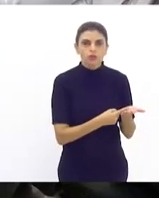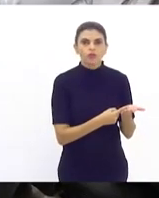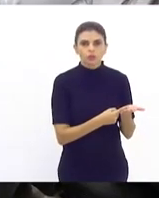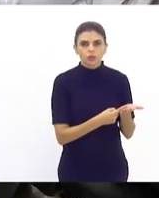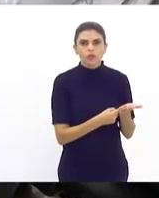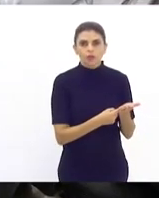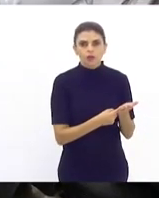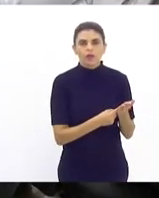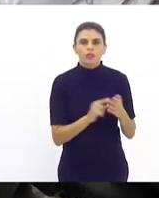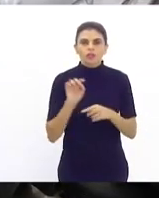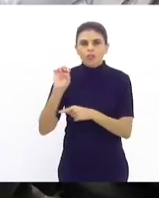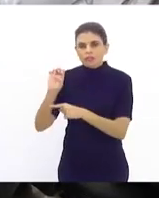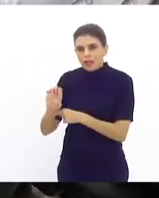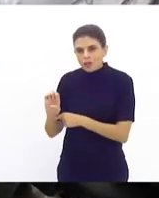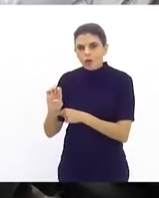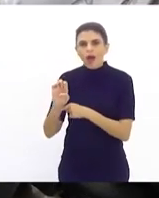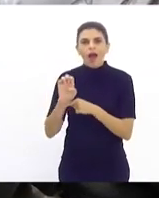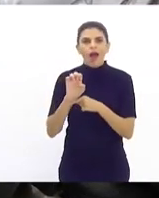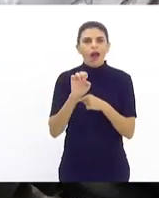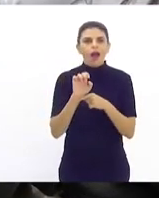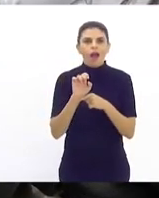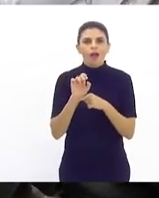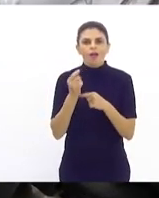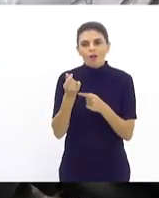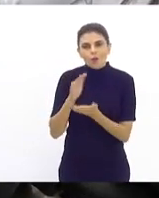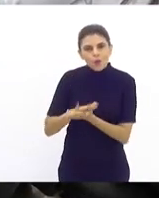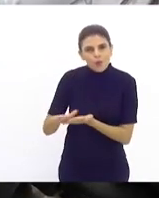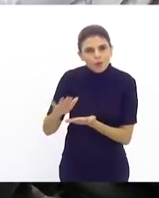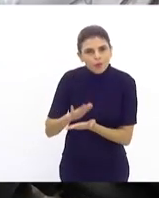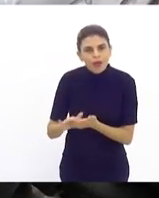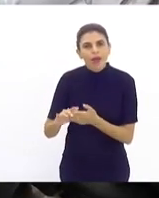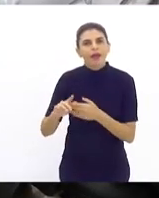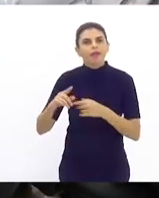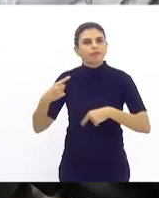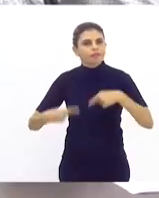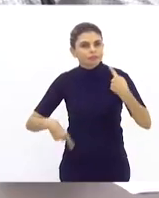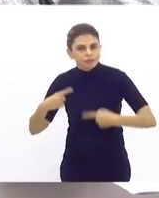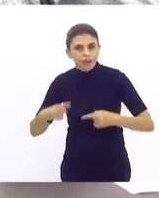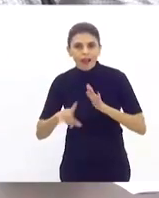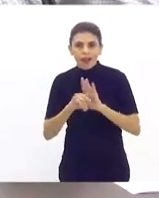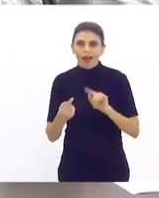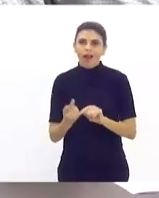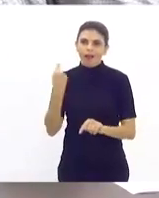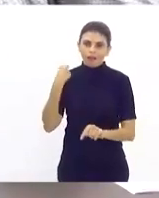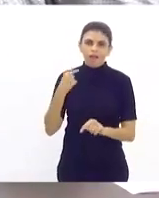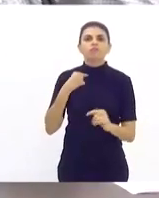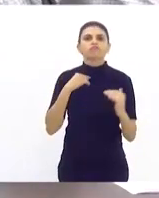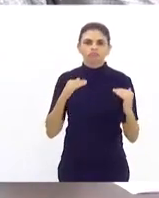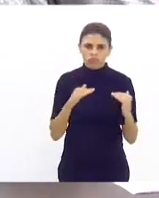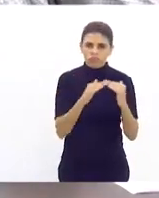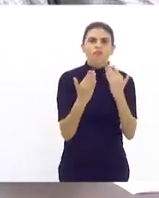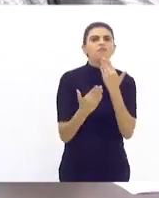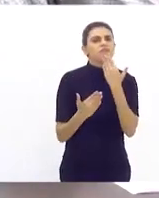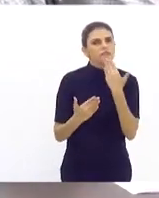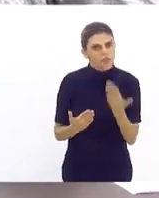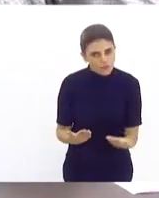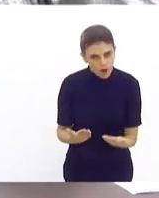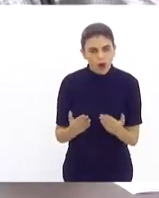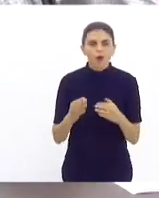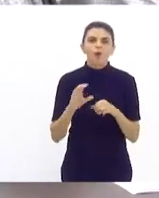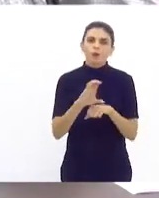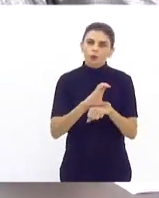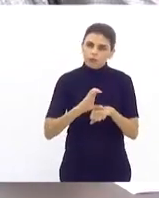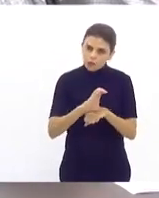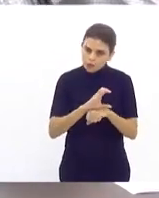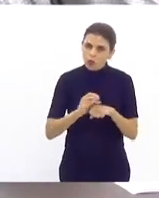restringindo aos estaduais, mencionando fonte de custeio, mencionando a nossa lei anterior, voto completamente favorável ao parecer,